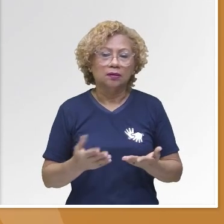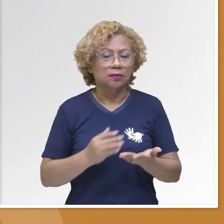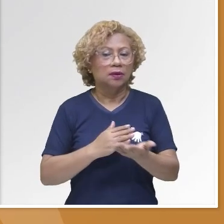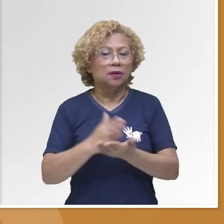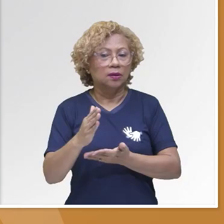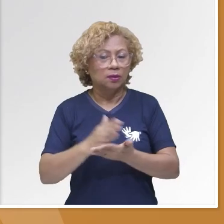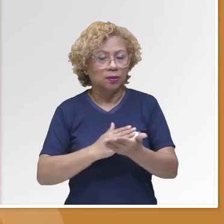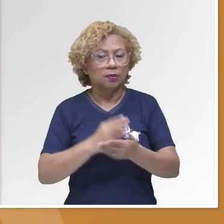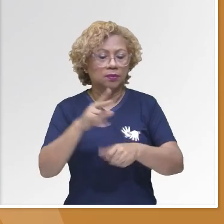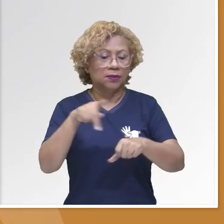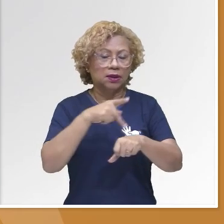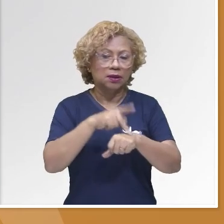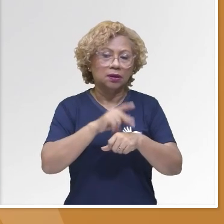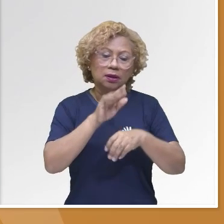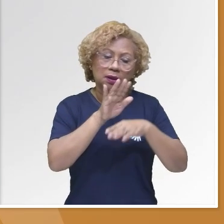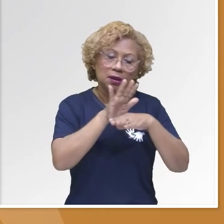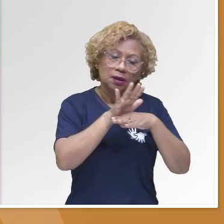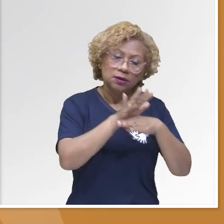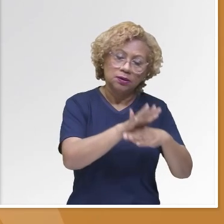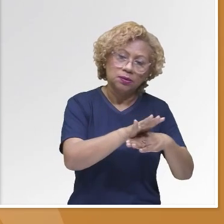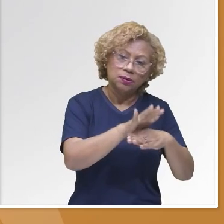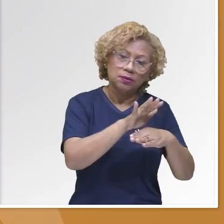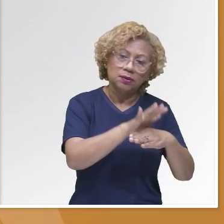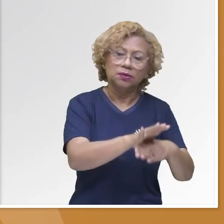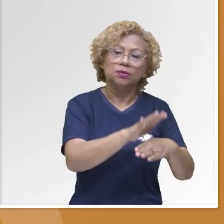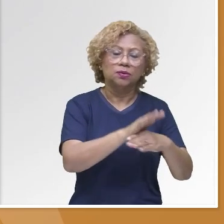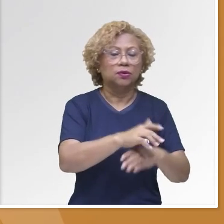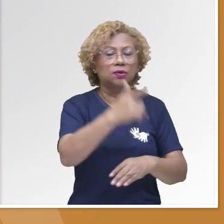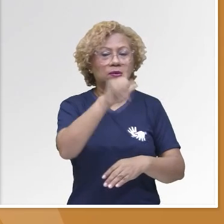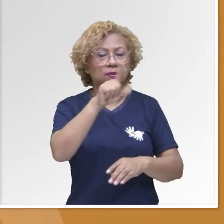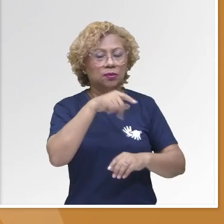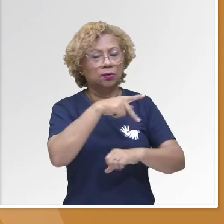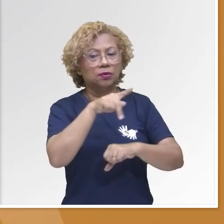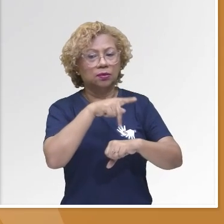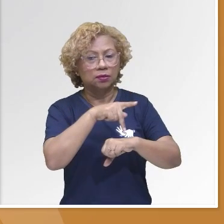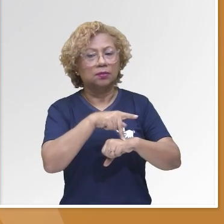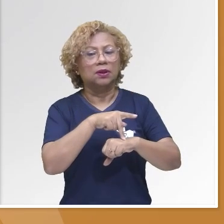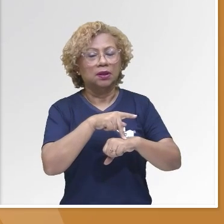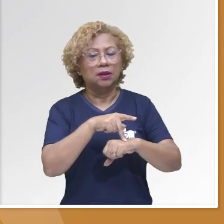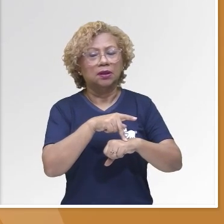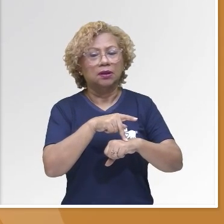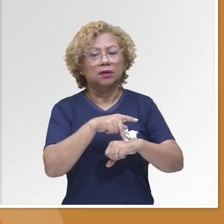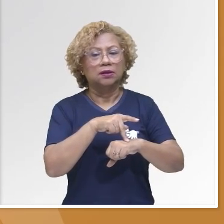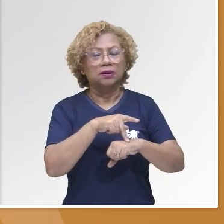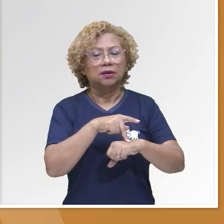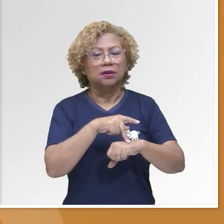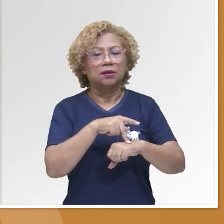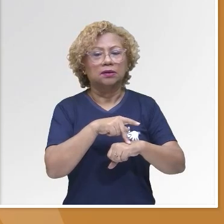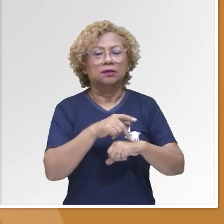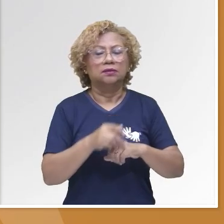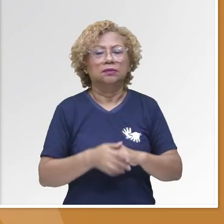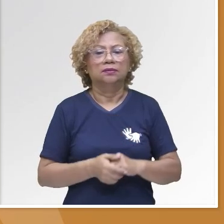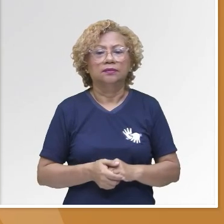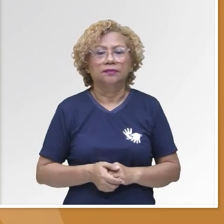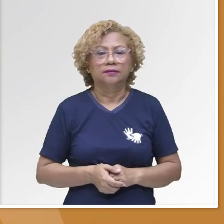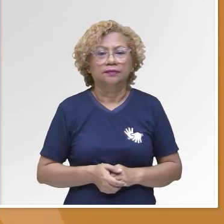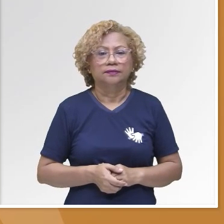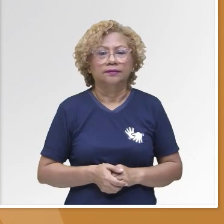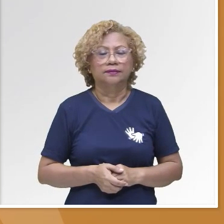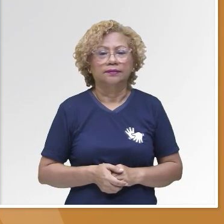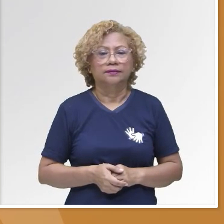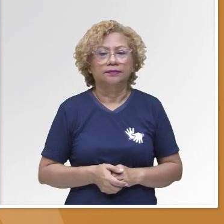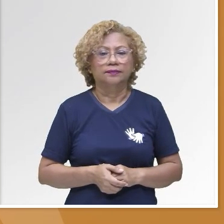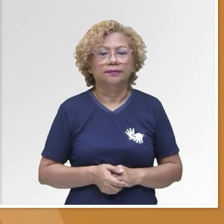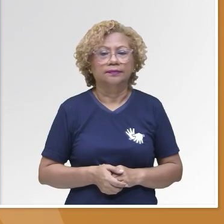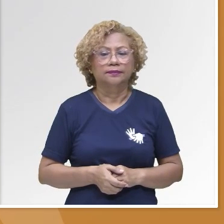esses pontos negativos, né? E além de provocar, infelizmente, né, o desemprego e